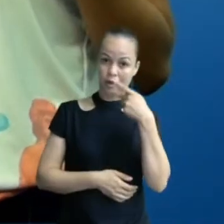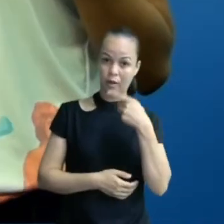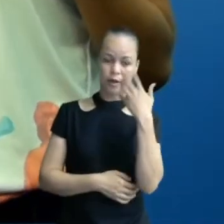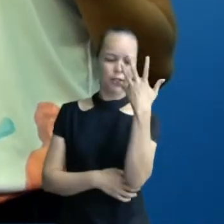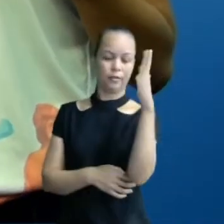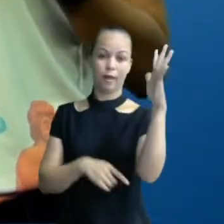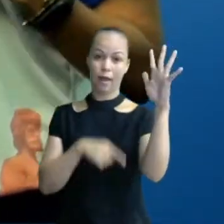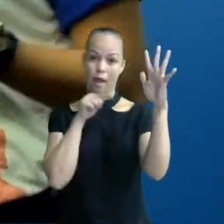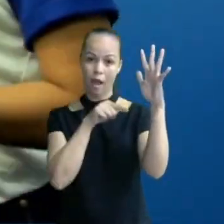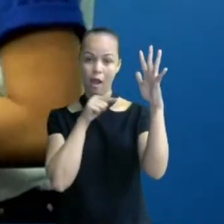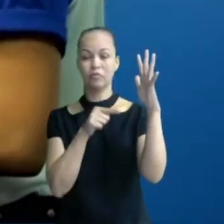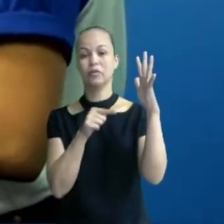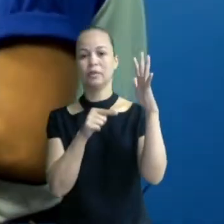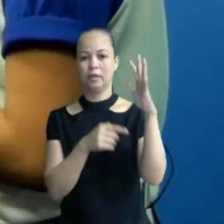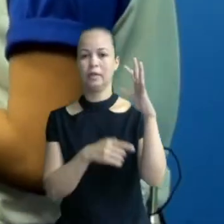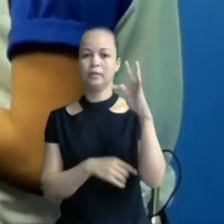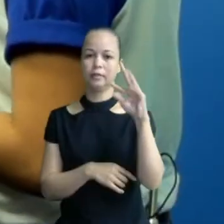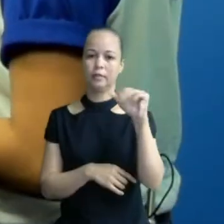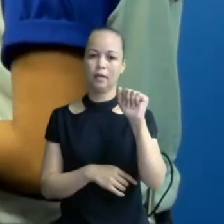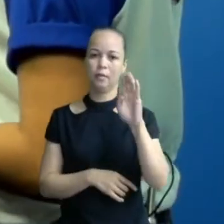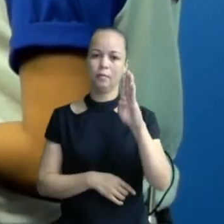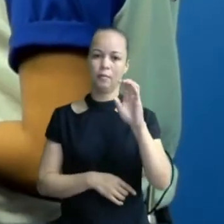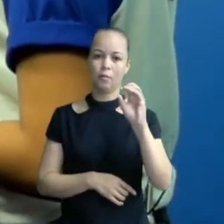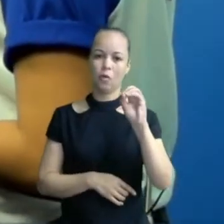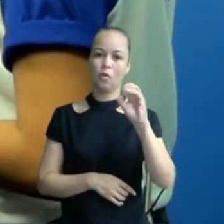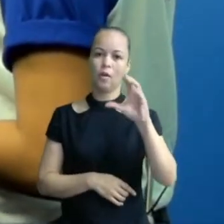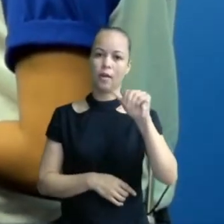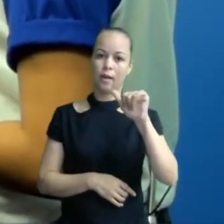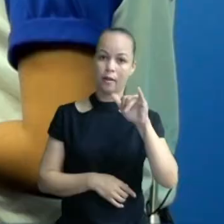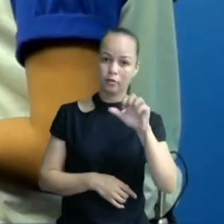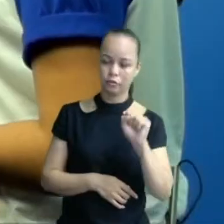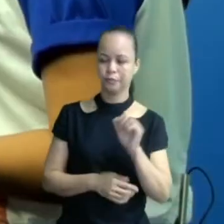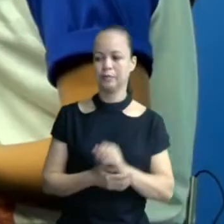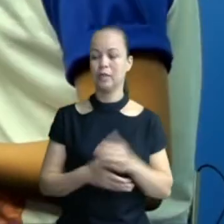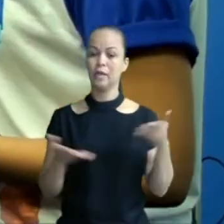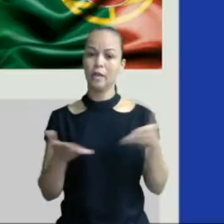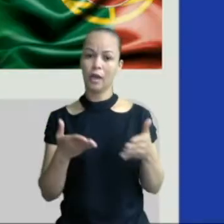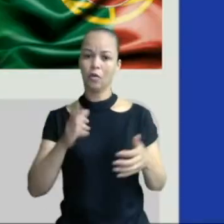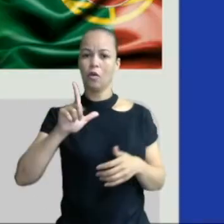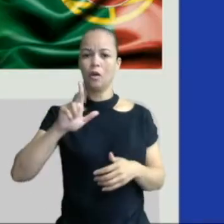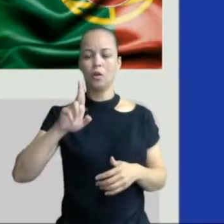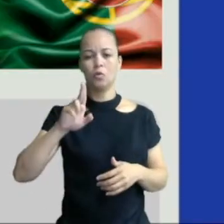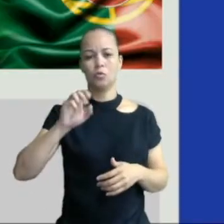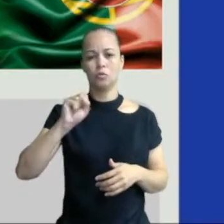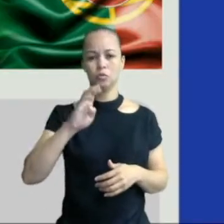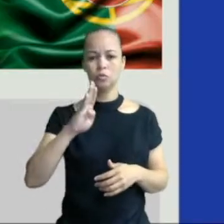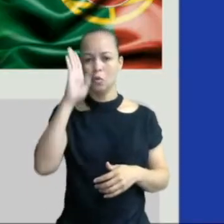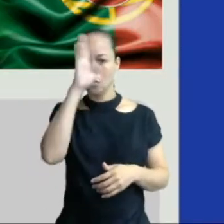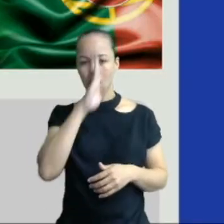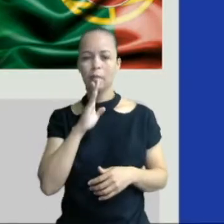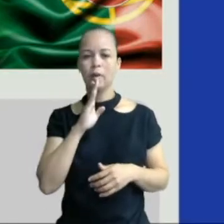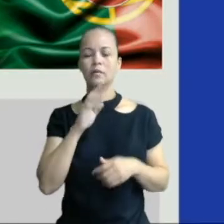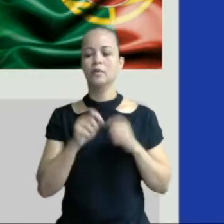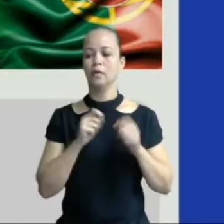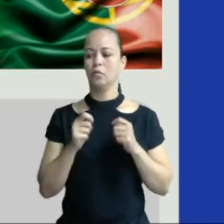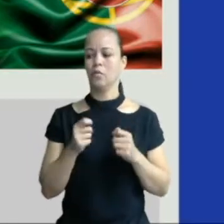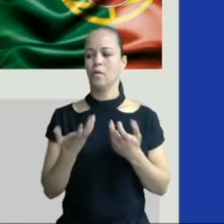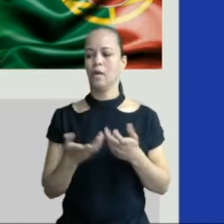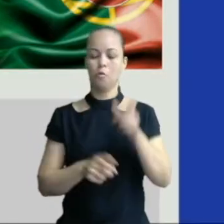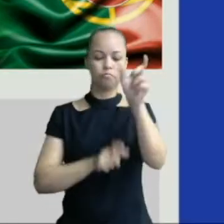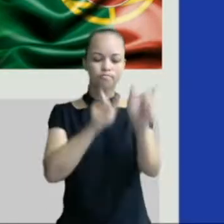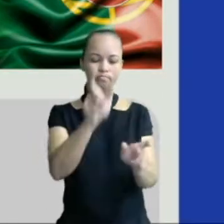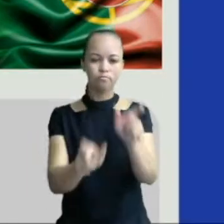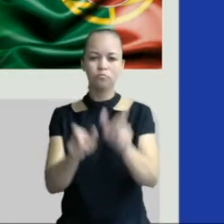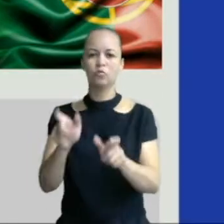Da taboca, que é a planta. E agora, luso brasileiro. Luso brasileiro é um indivíduo cuja